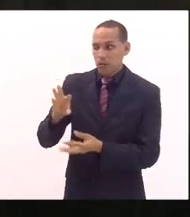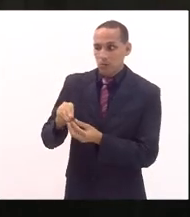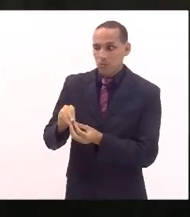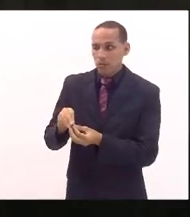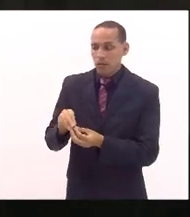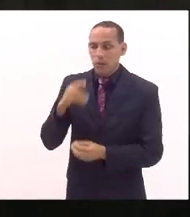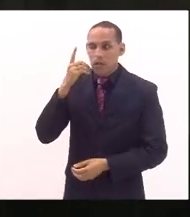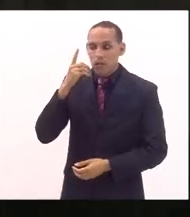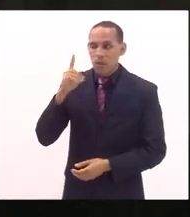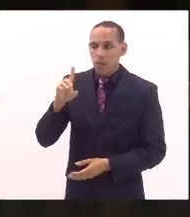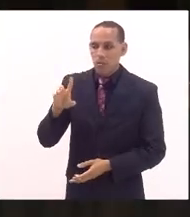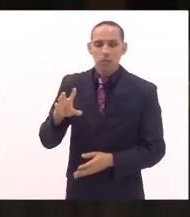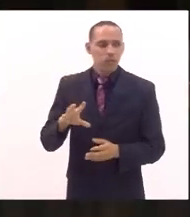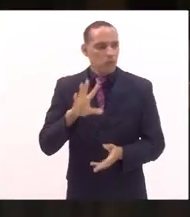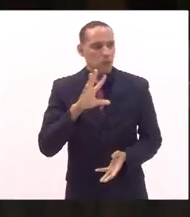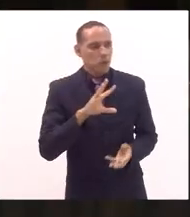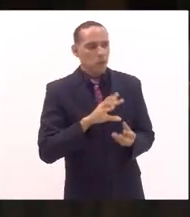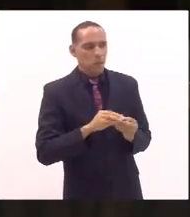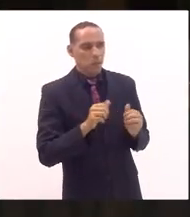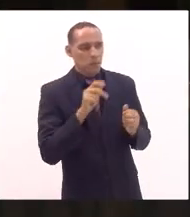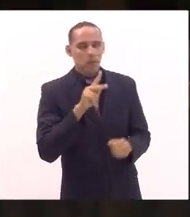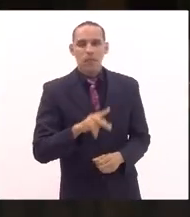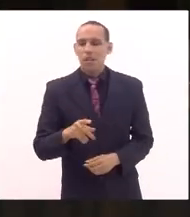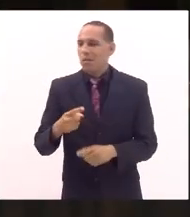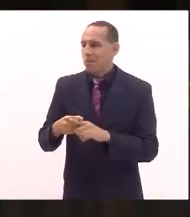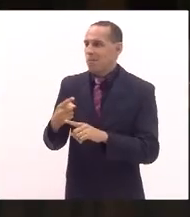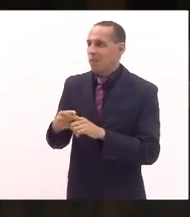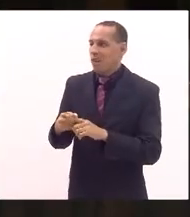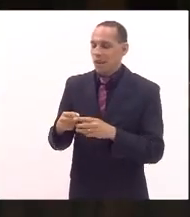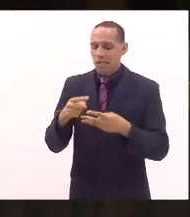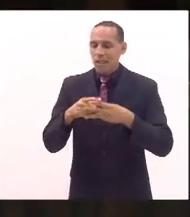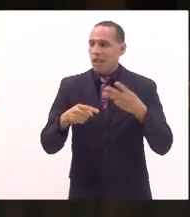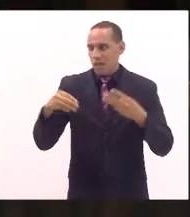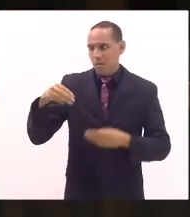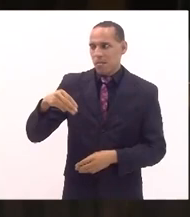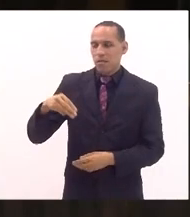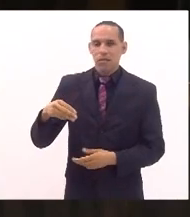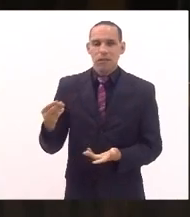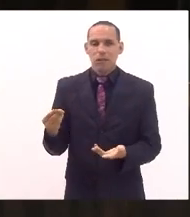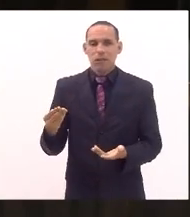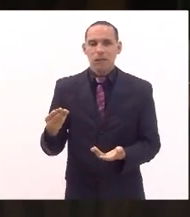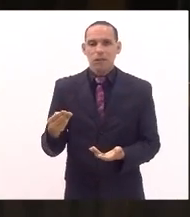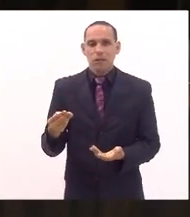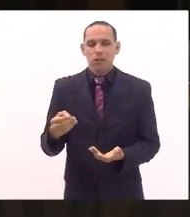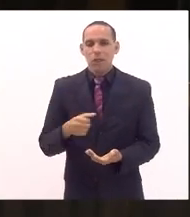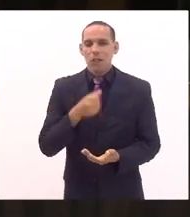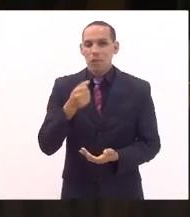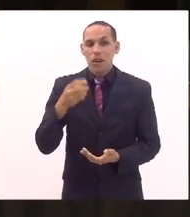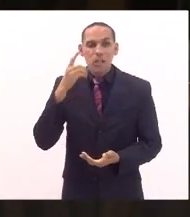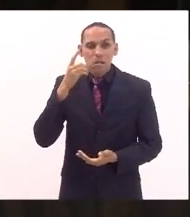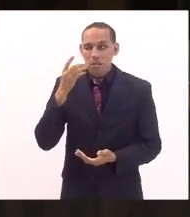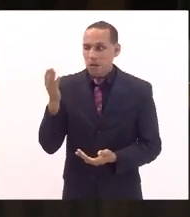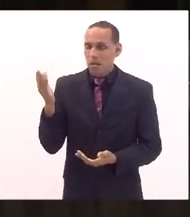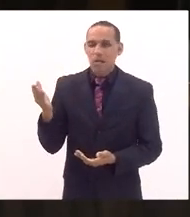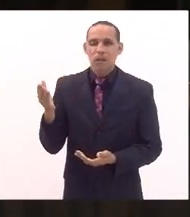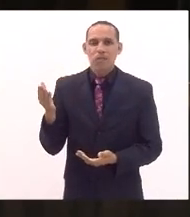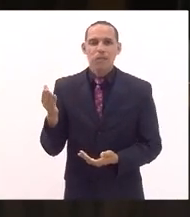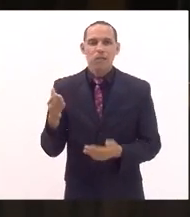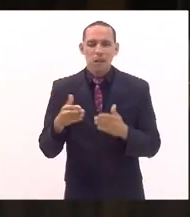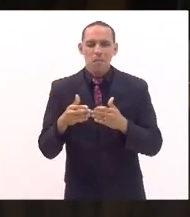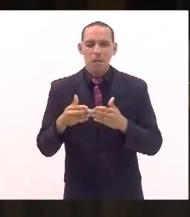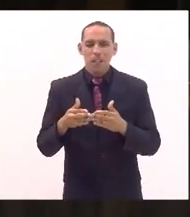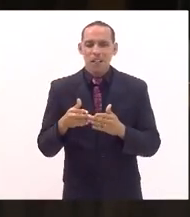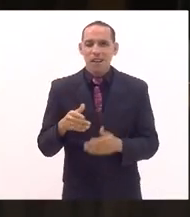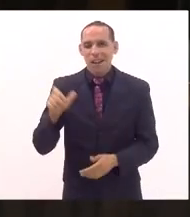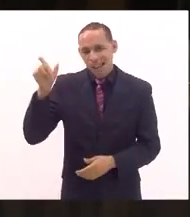Deputado autor Sérgio por favor vou concluir senhor presidente que a minha mente são três minutos do microfone de a parte qual a deputada Muito obrigado